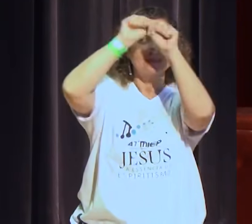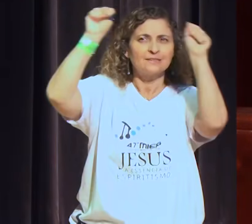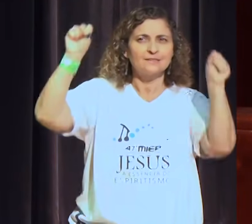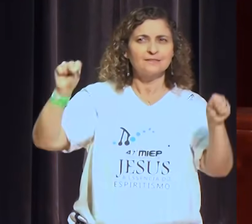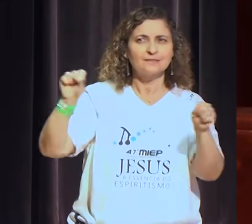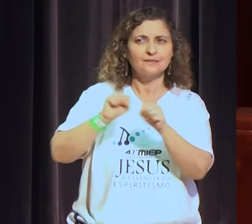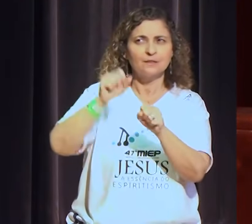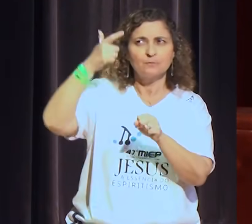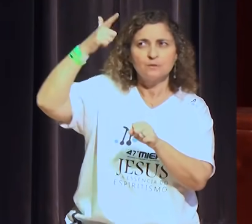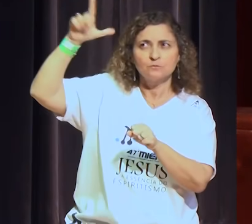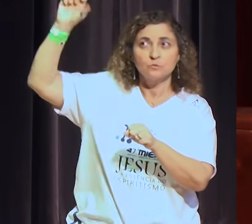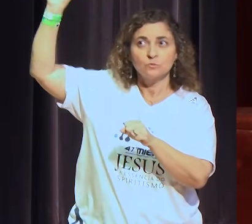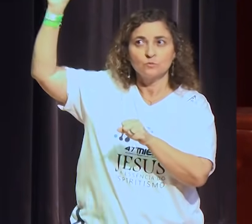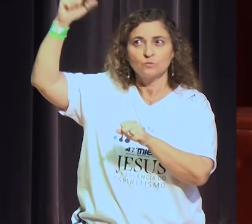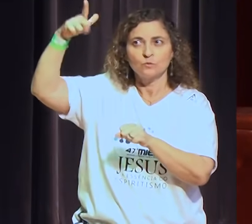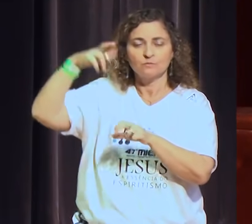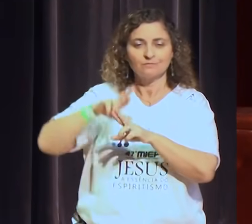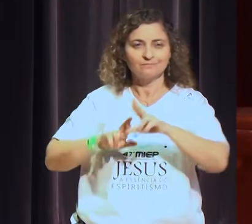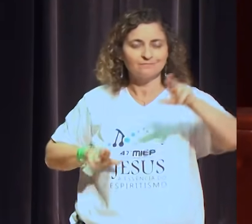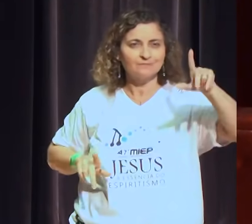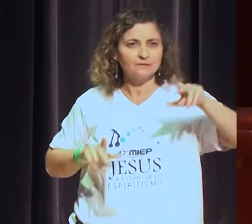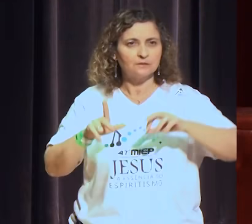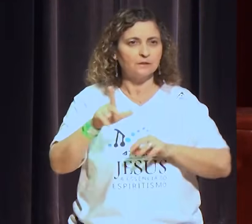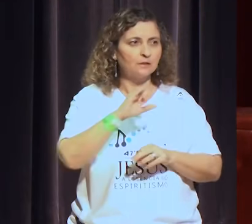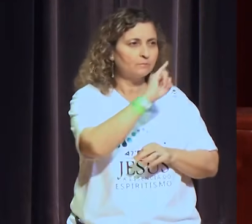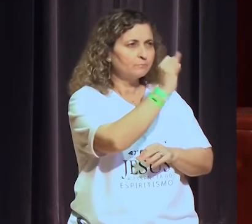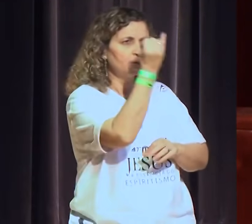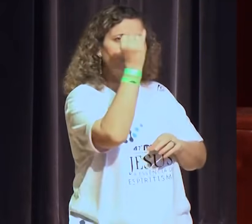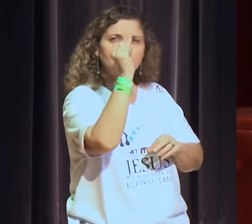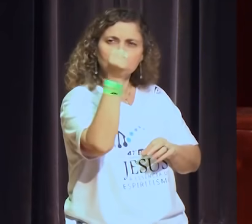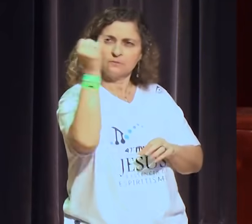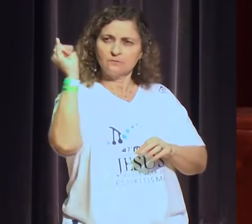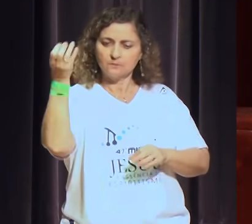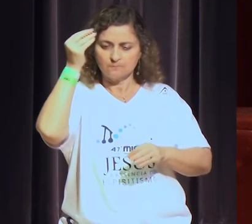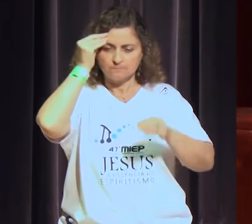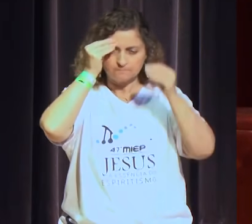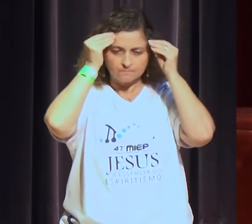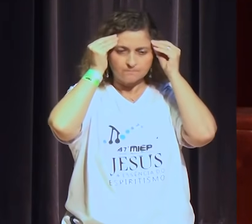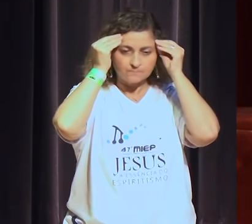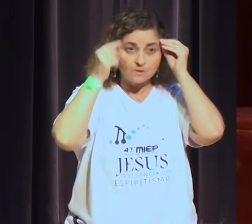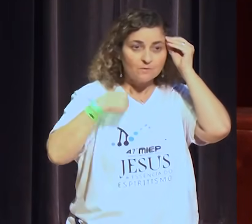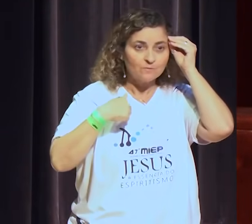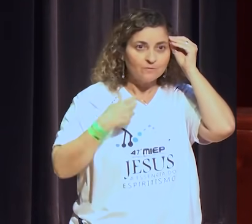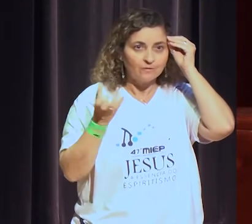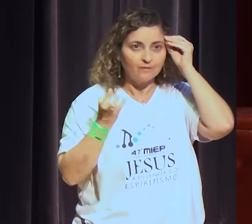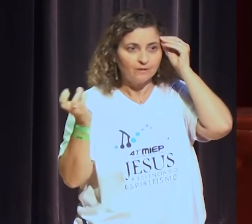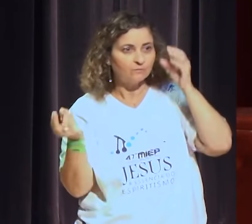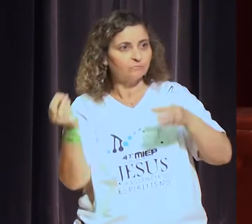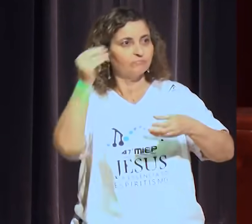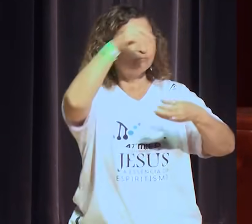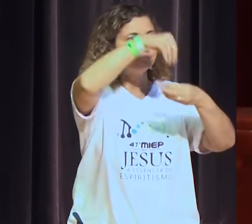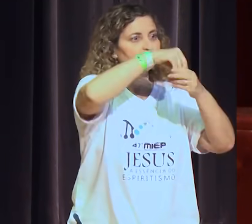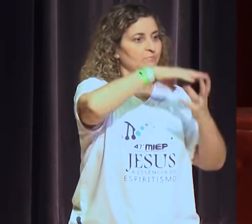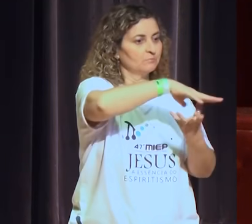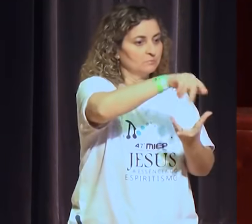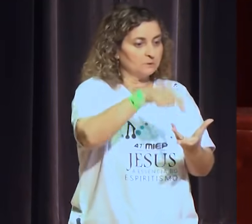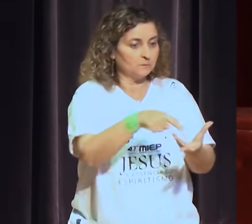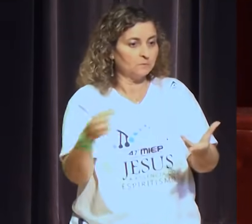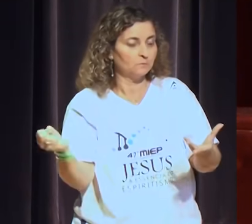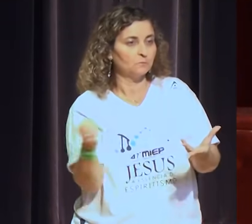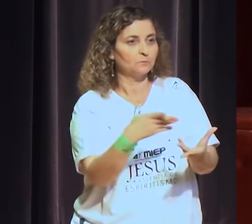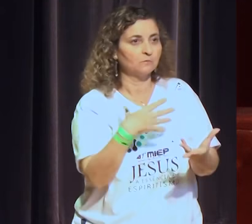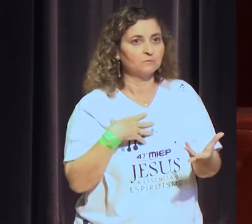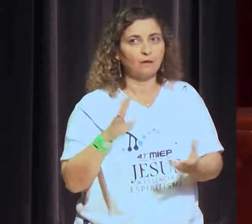um planeta aí. Fica lá no sistema solar tal. Nós estamos aproveitando algumas ideias, porque eu gostei. Tem